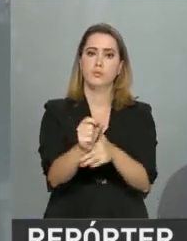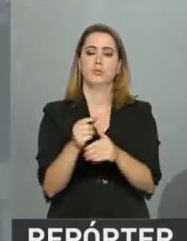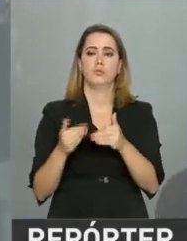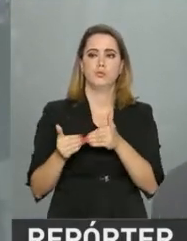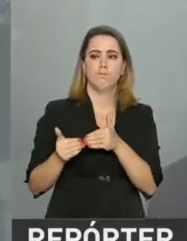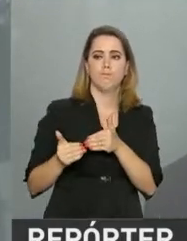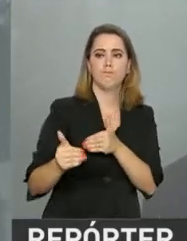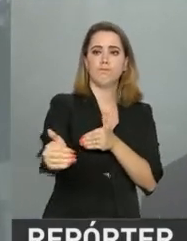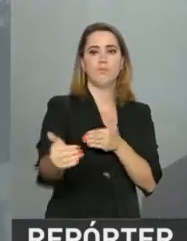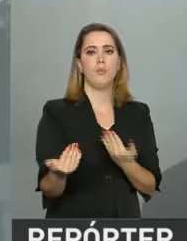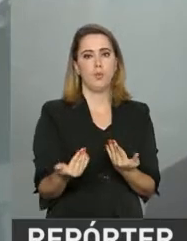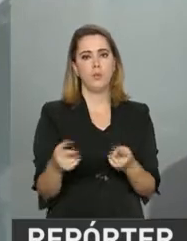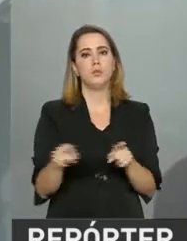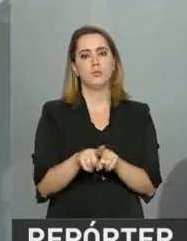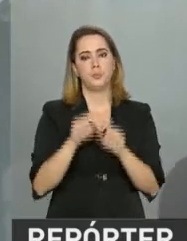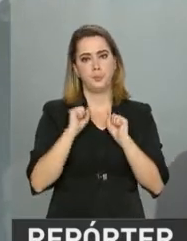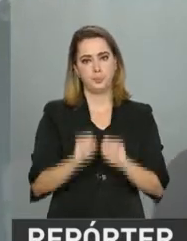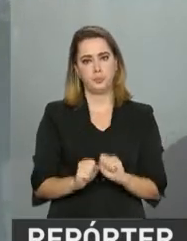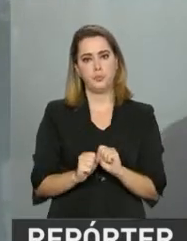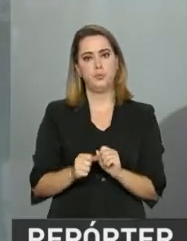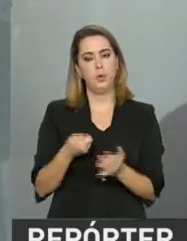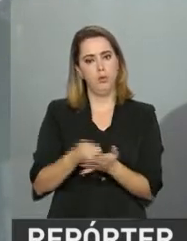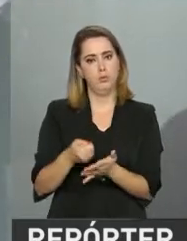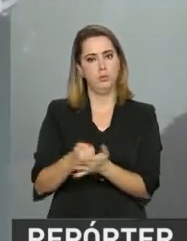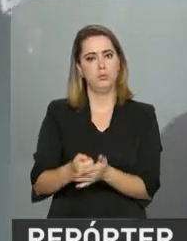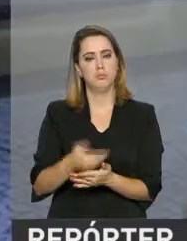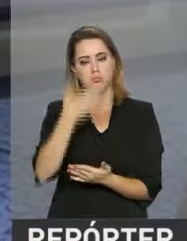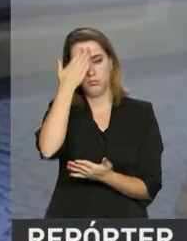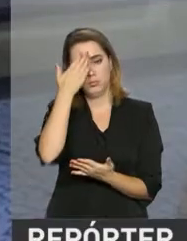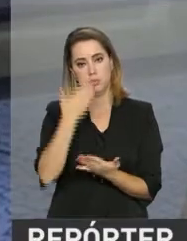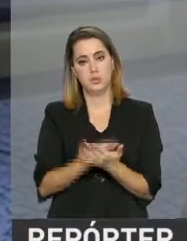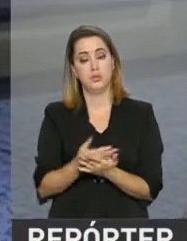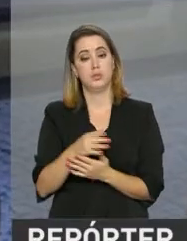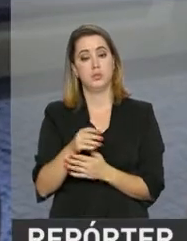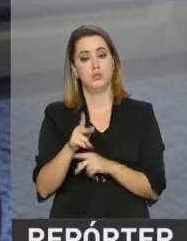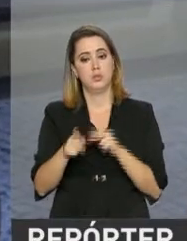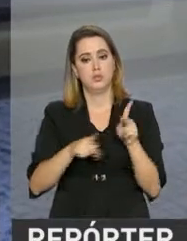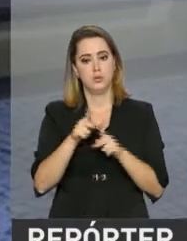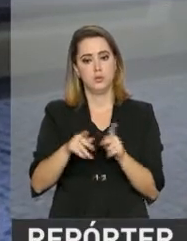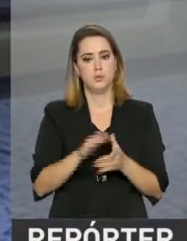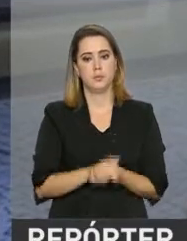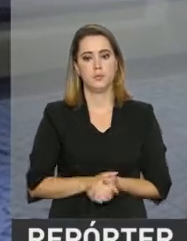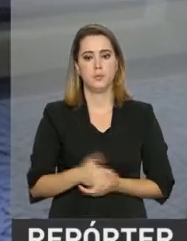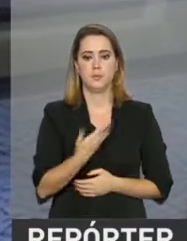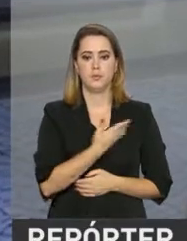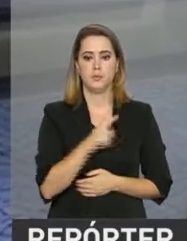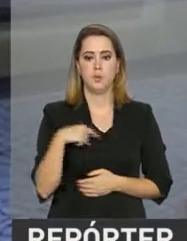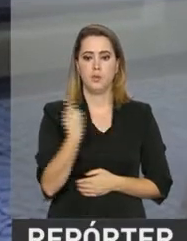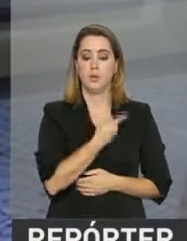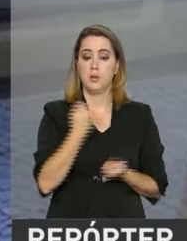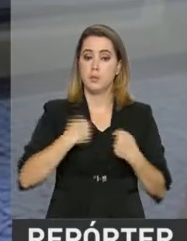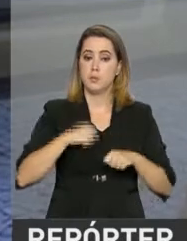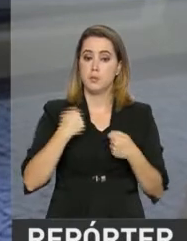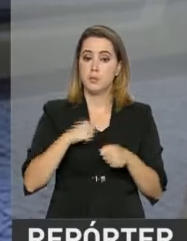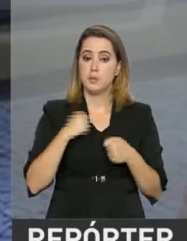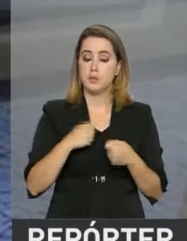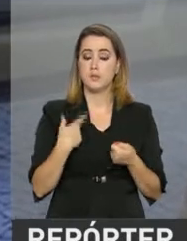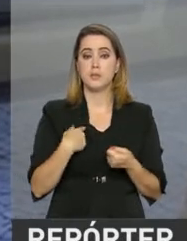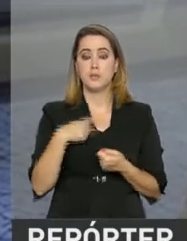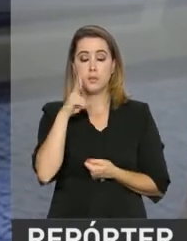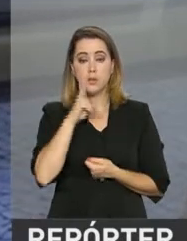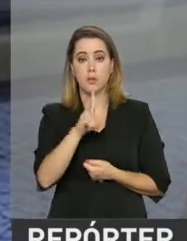longo prazo e com sustentabilidade e confiabilidade pública. Nós temos que pôr o dedo na ferida e nós precisamos